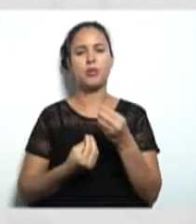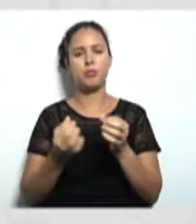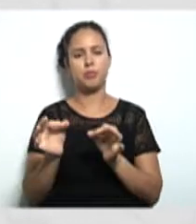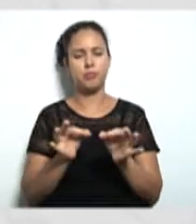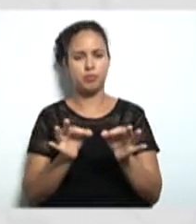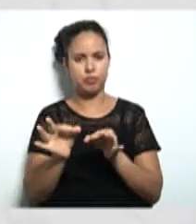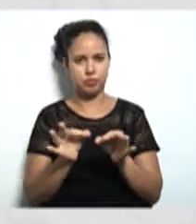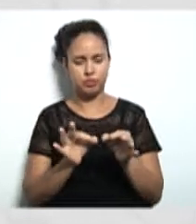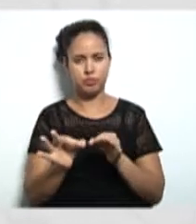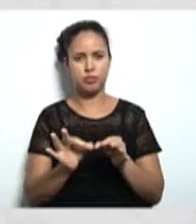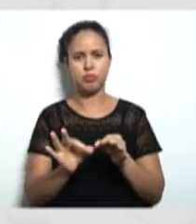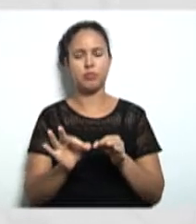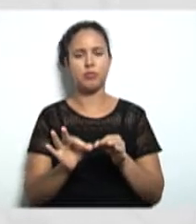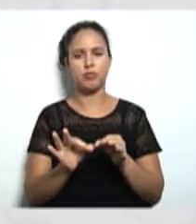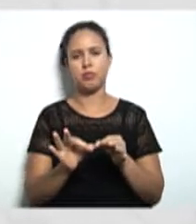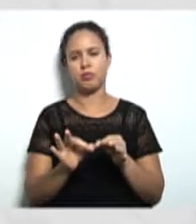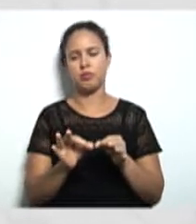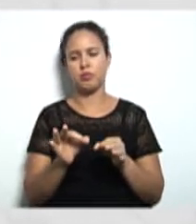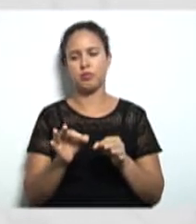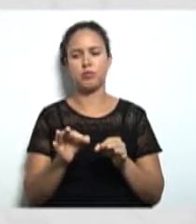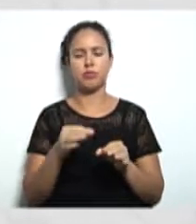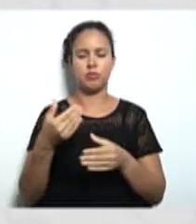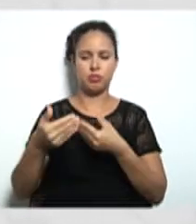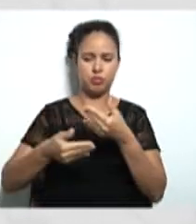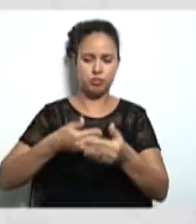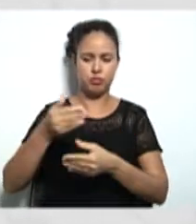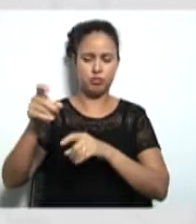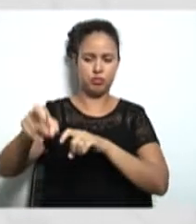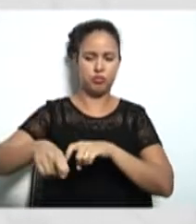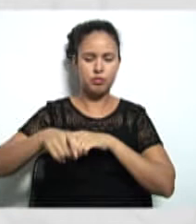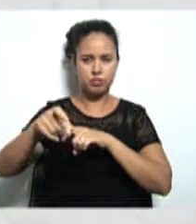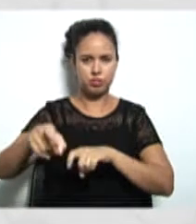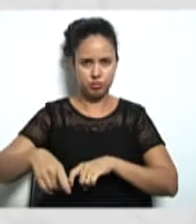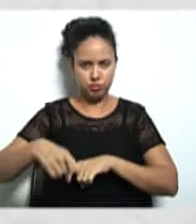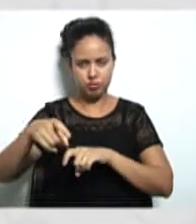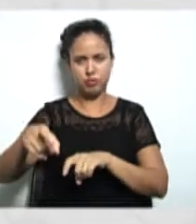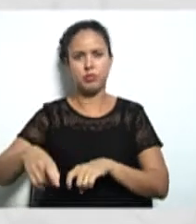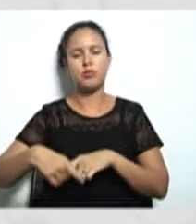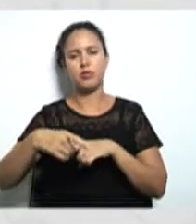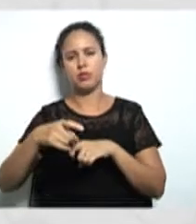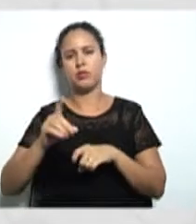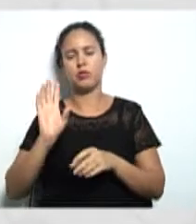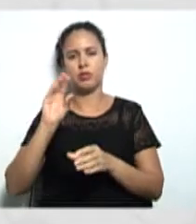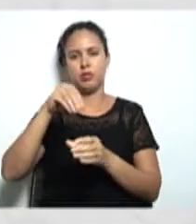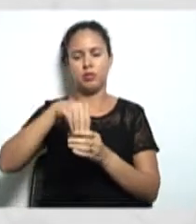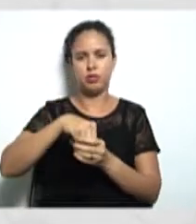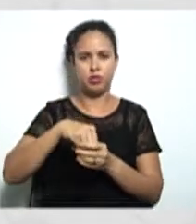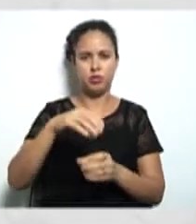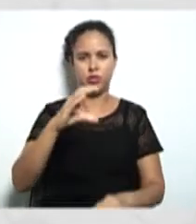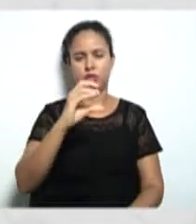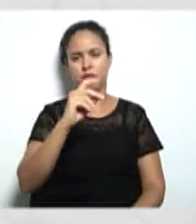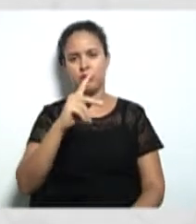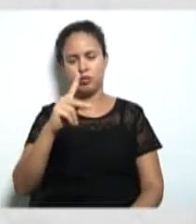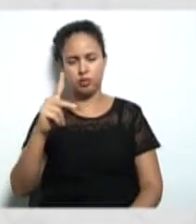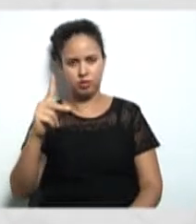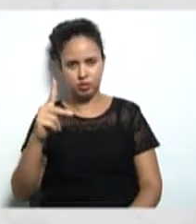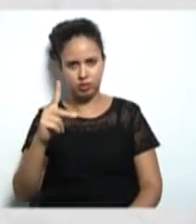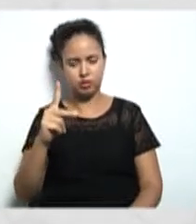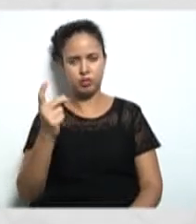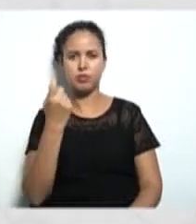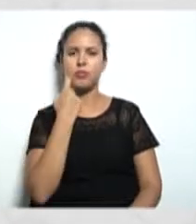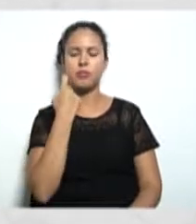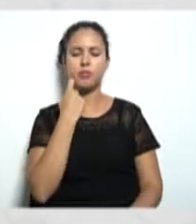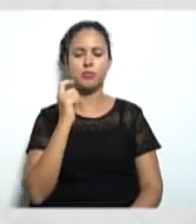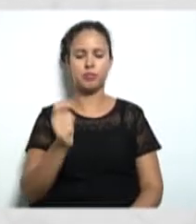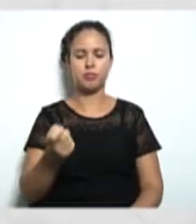organizar os produtores rurais da linha 7 em torno de uma cooperativa de piscicultura.